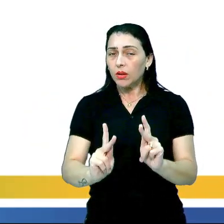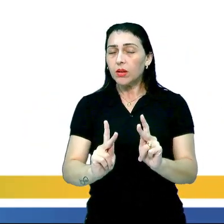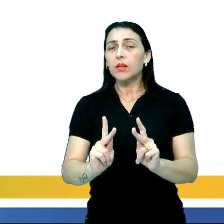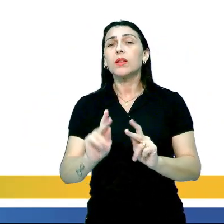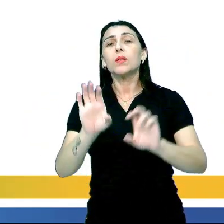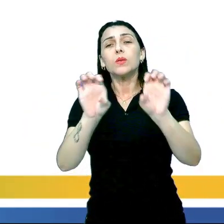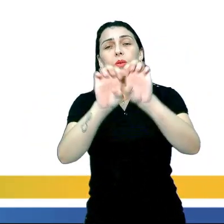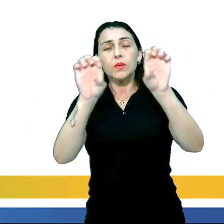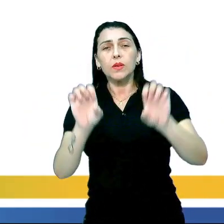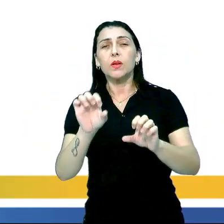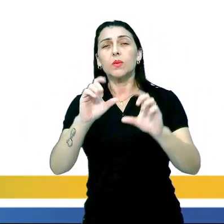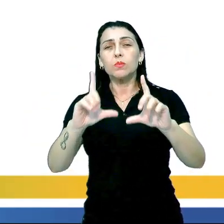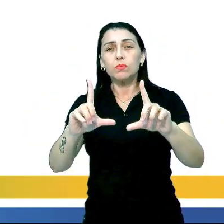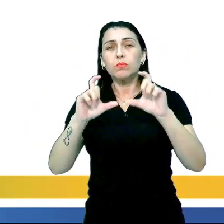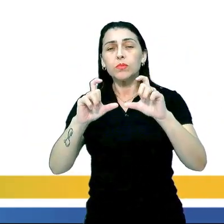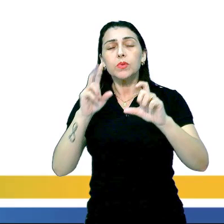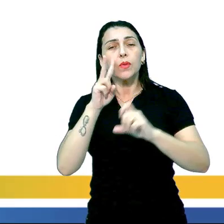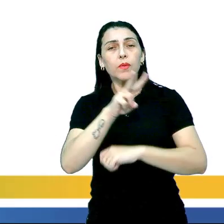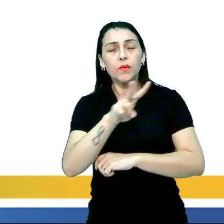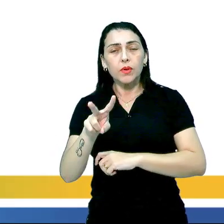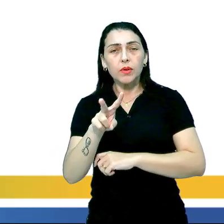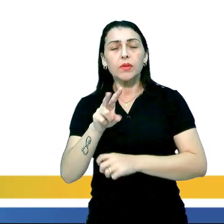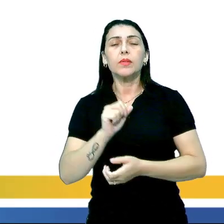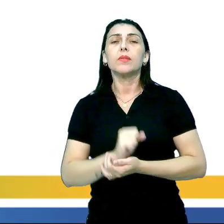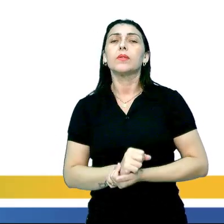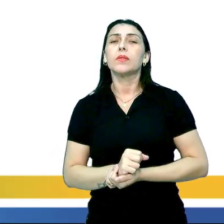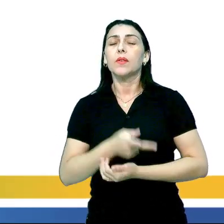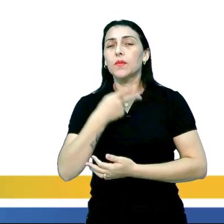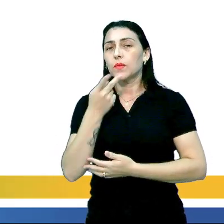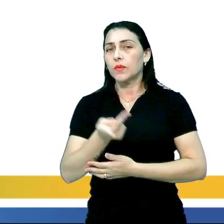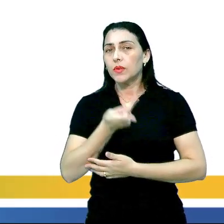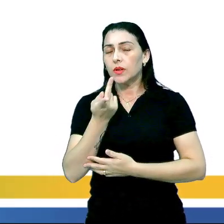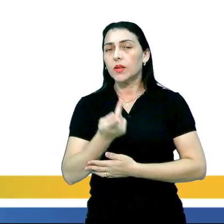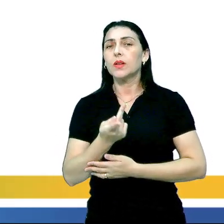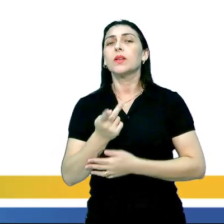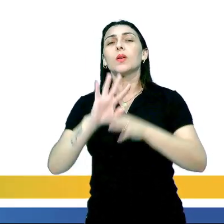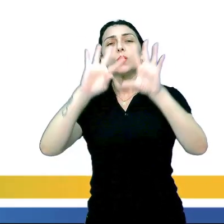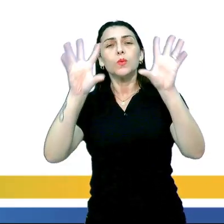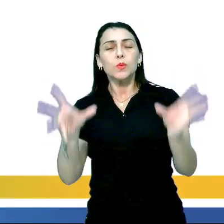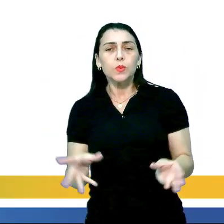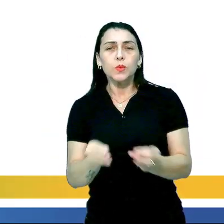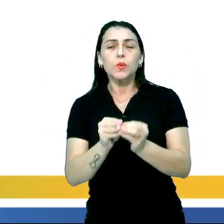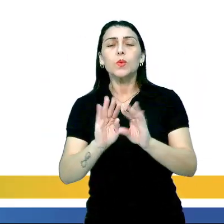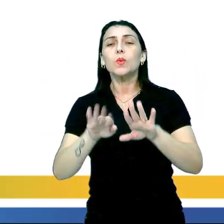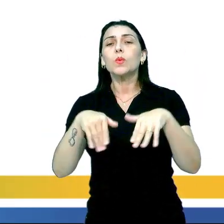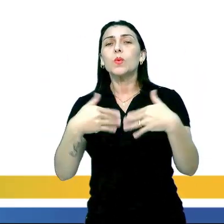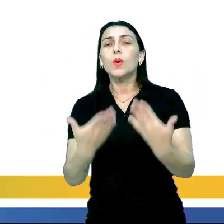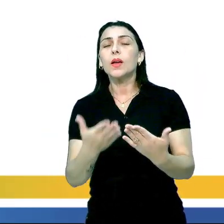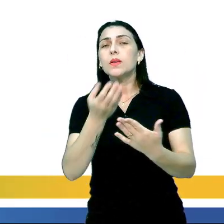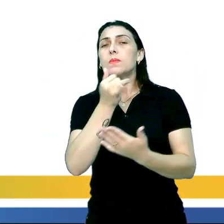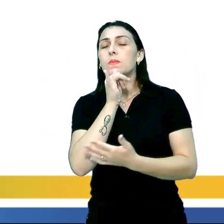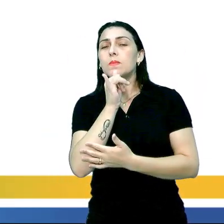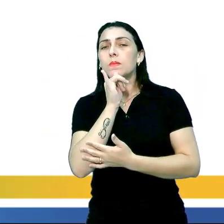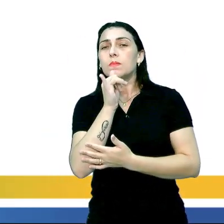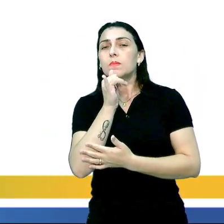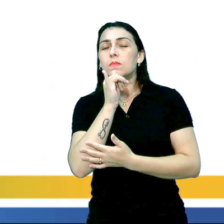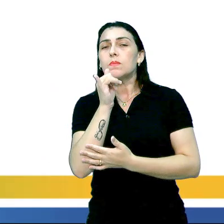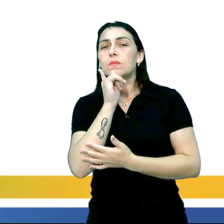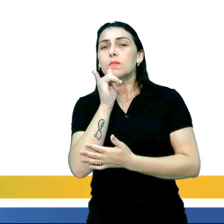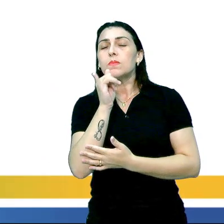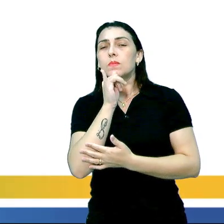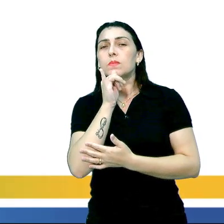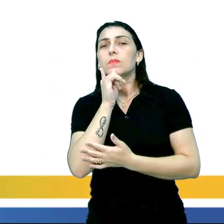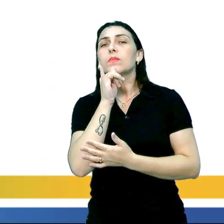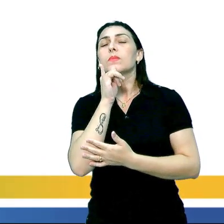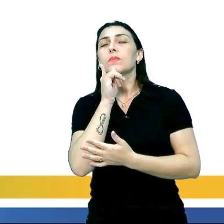esse esqueminha, se vocês quiserem acompanhar, tá? Ele fala um pouquinho, em resumo, quais seriam, por exemplo, as causas